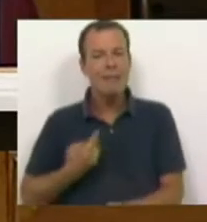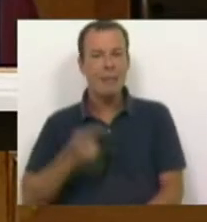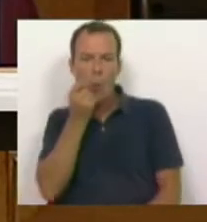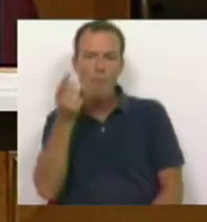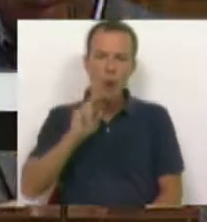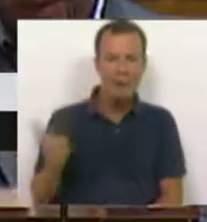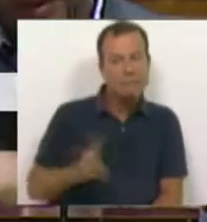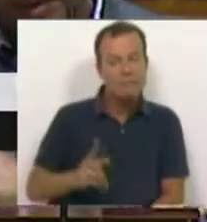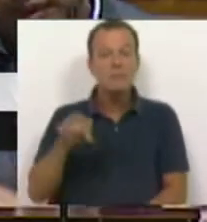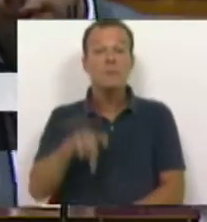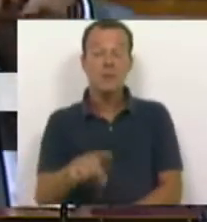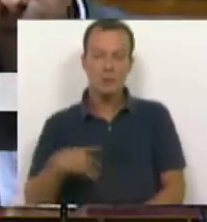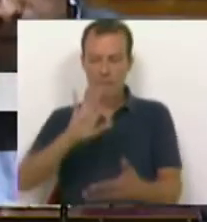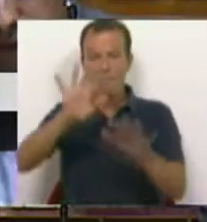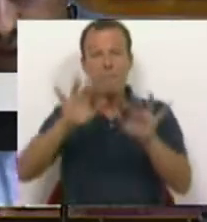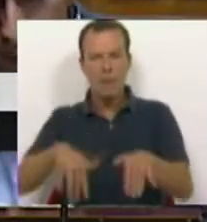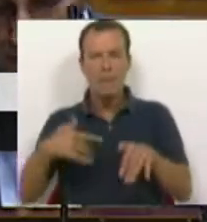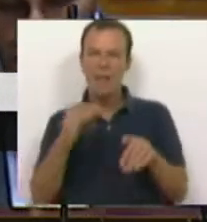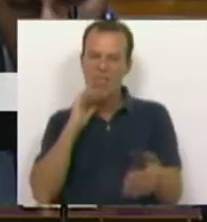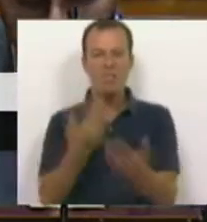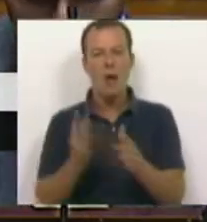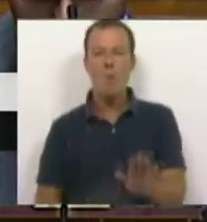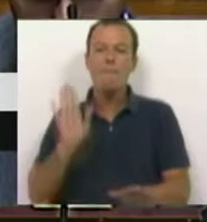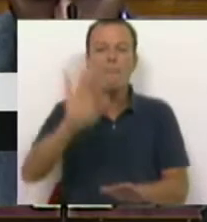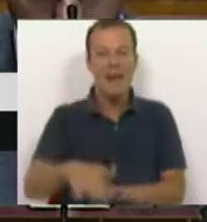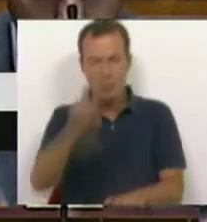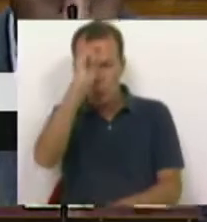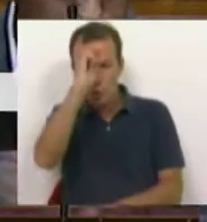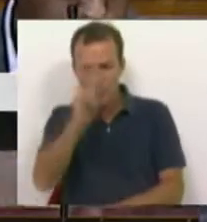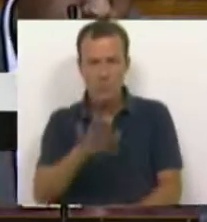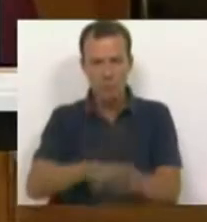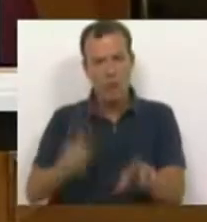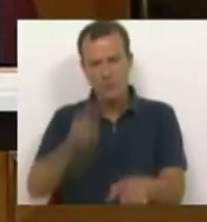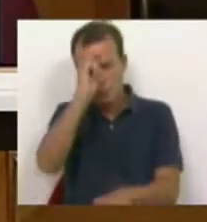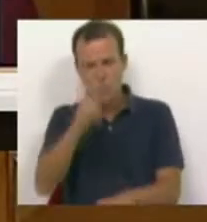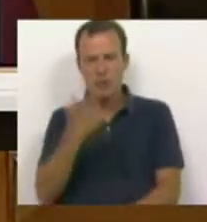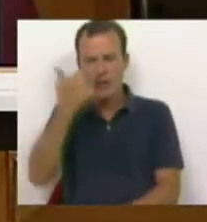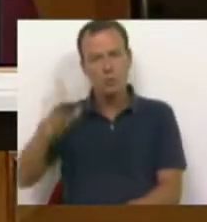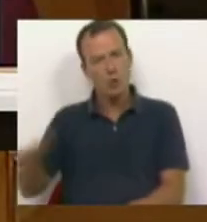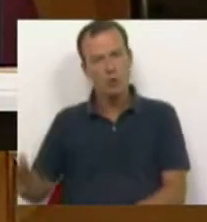certamente este Parlamento vai mais uma vez dar um passo obrigado. No sentido do respeito pelas pessoas e pelos direitos humanos.